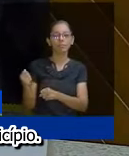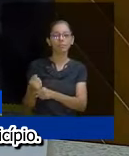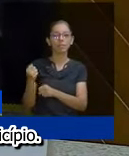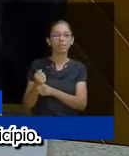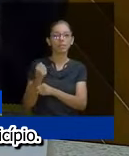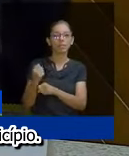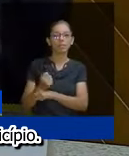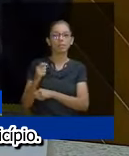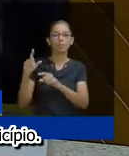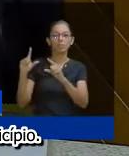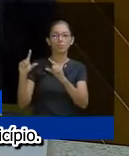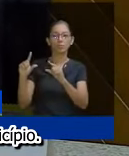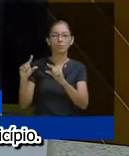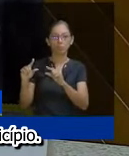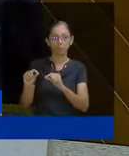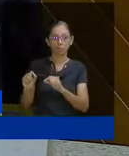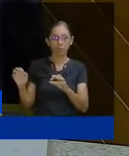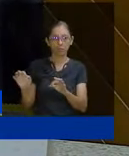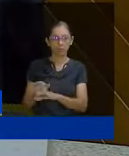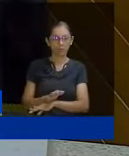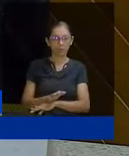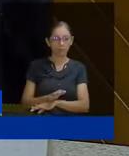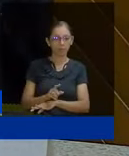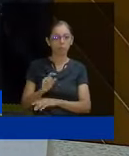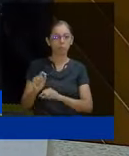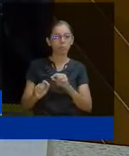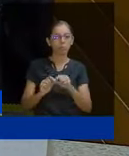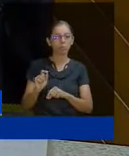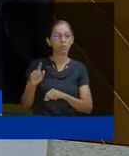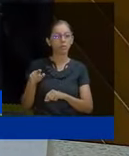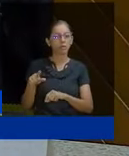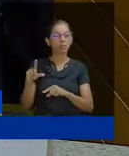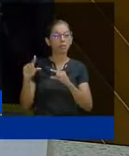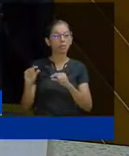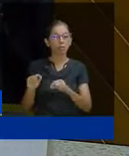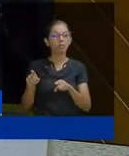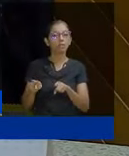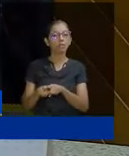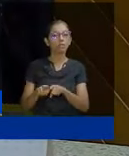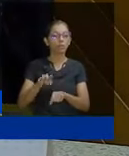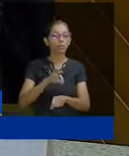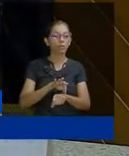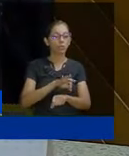propagação da malária na região do município. Esse objetivo ficou inviabilizado.